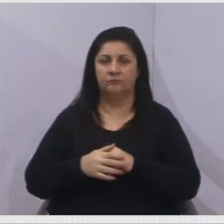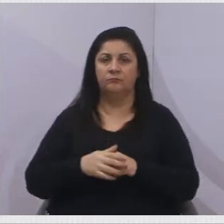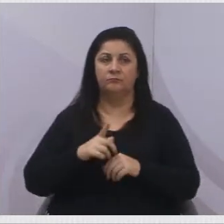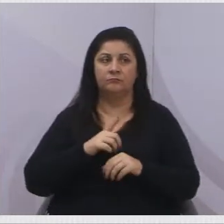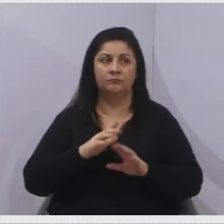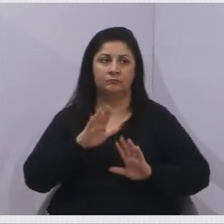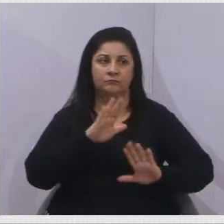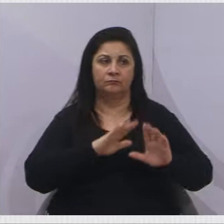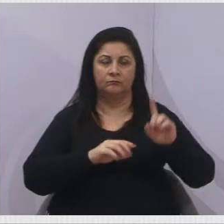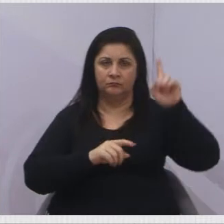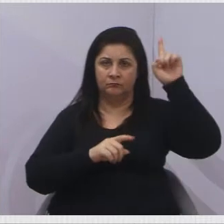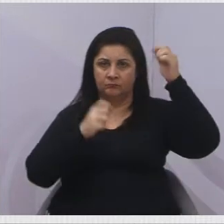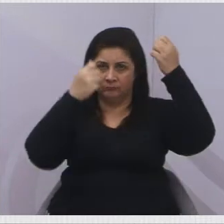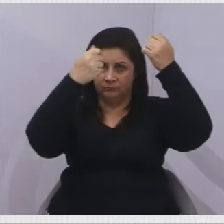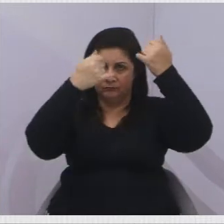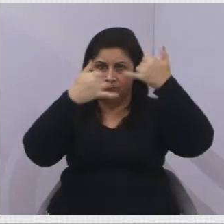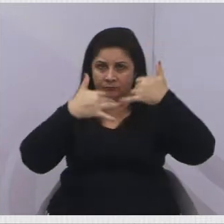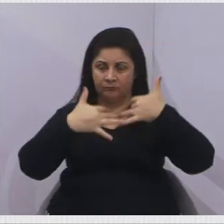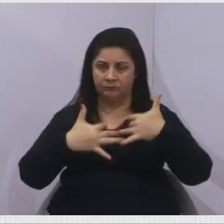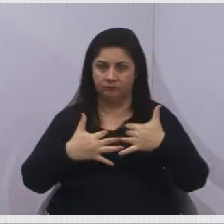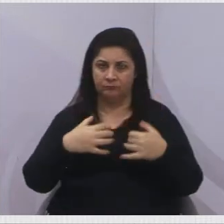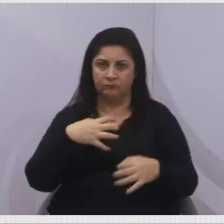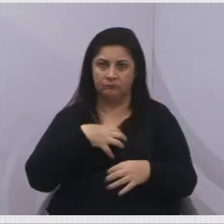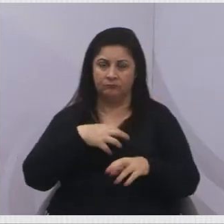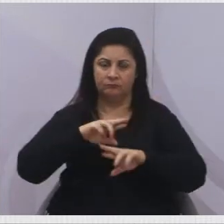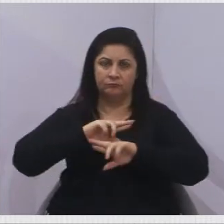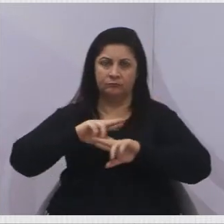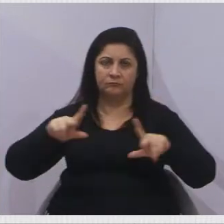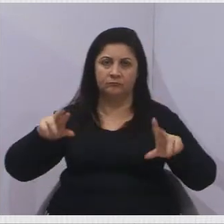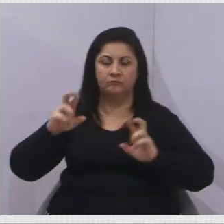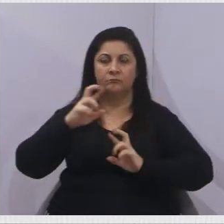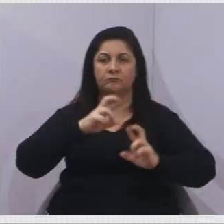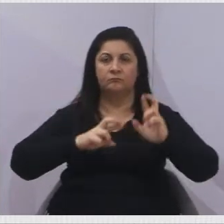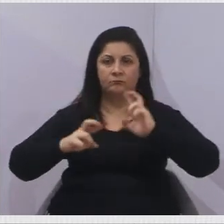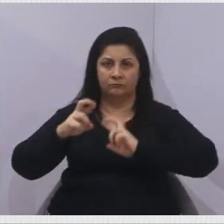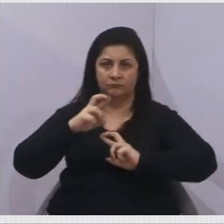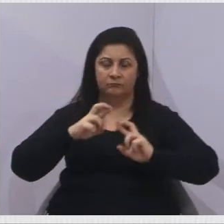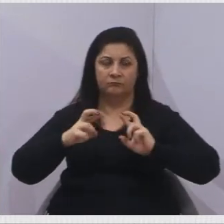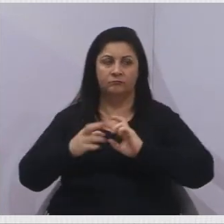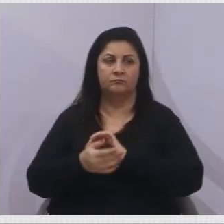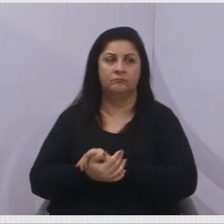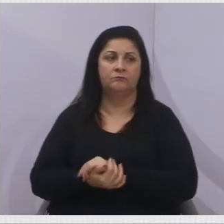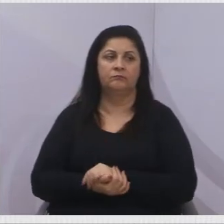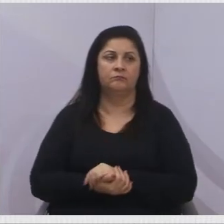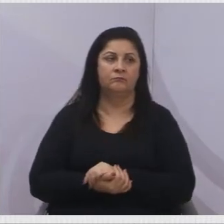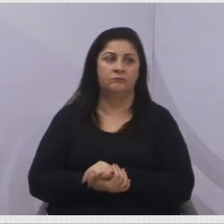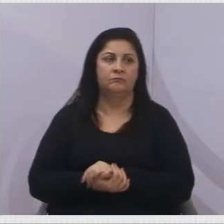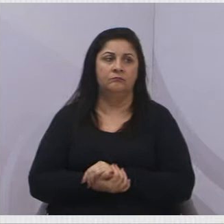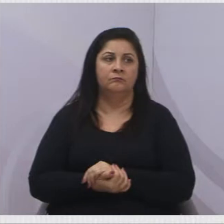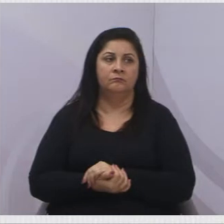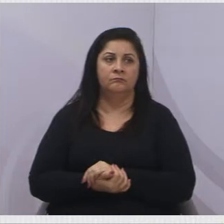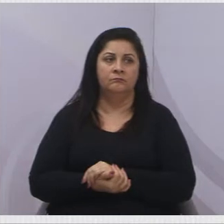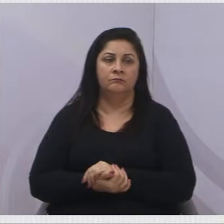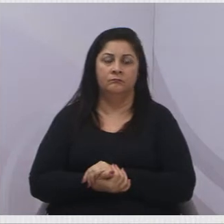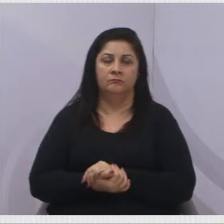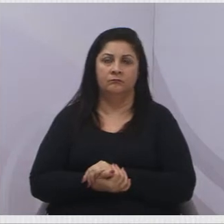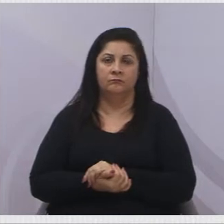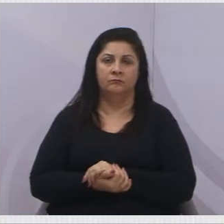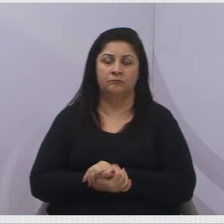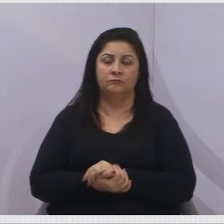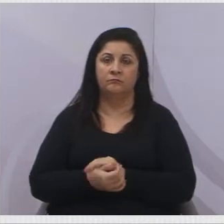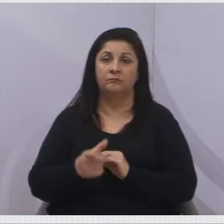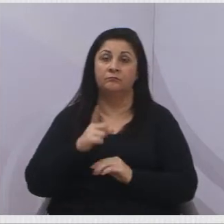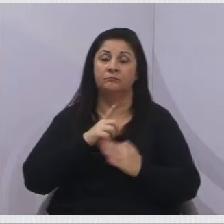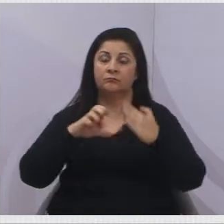sanitária, vigilância epidemiológica, vigilância ambiental e vigilância de zoonoses.